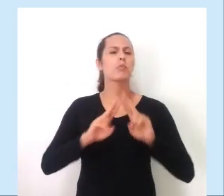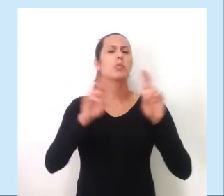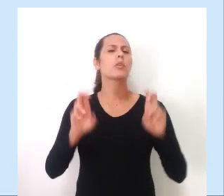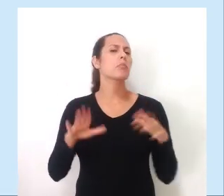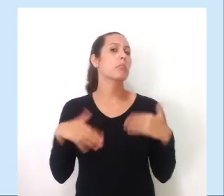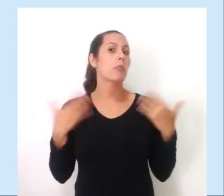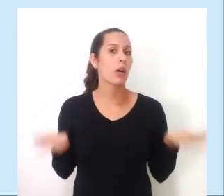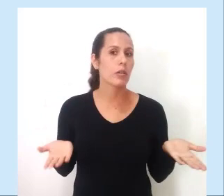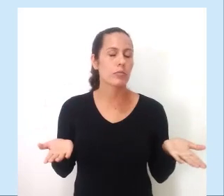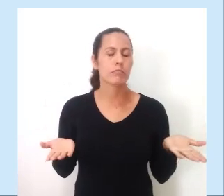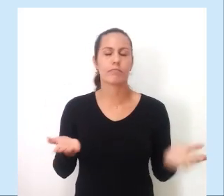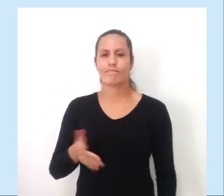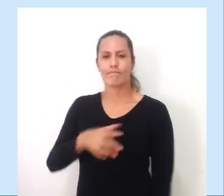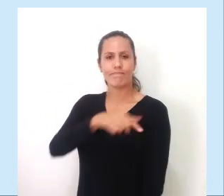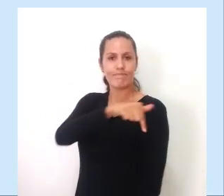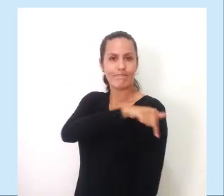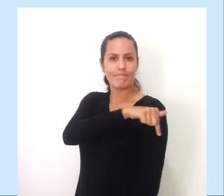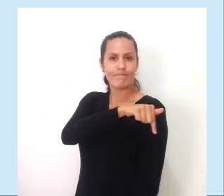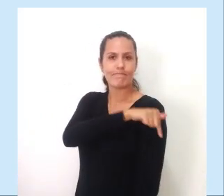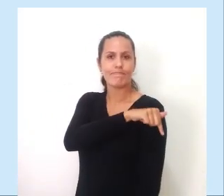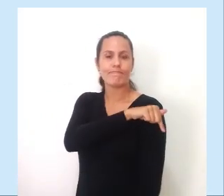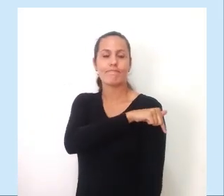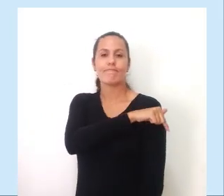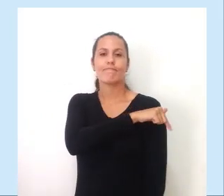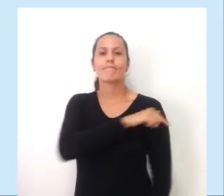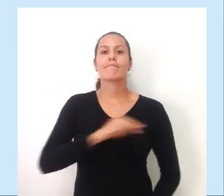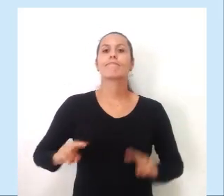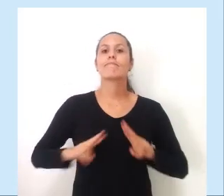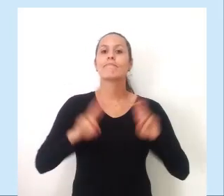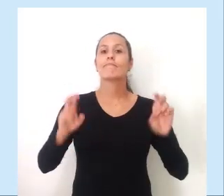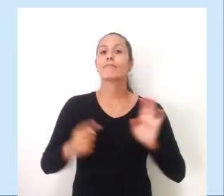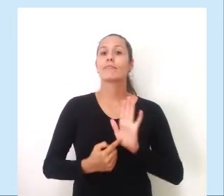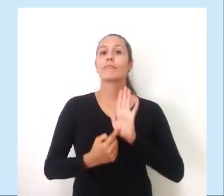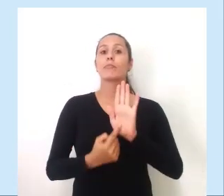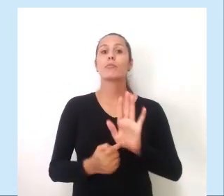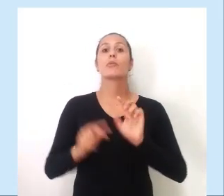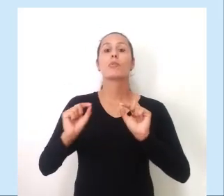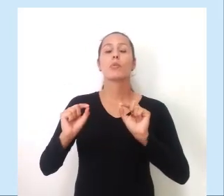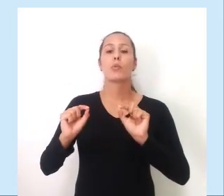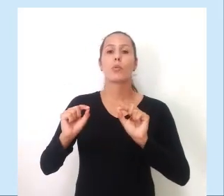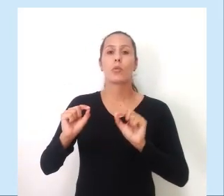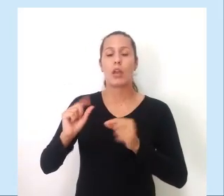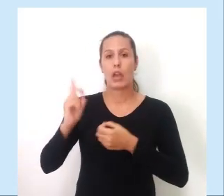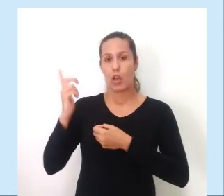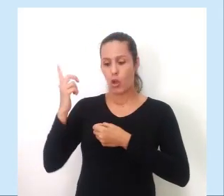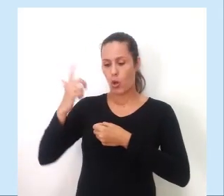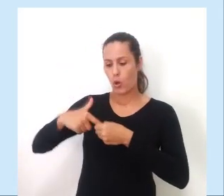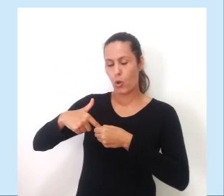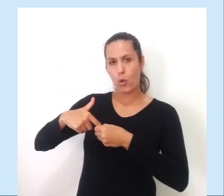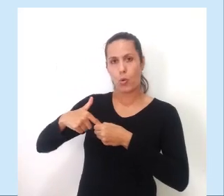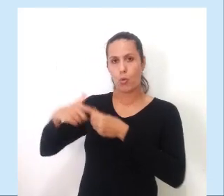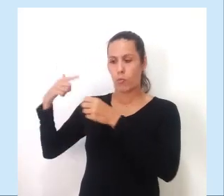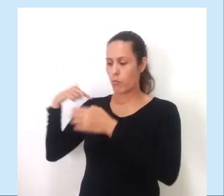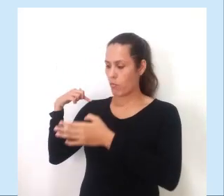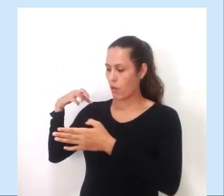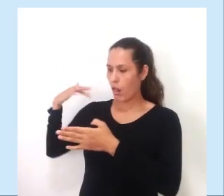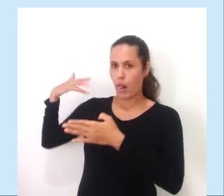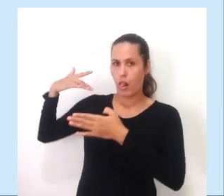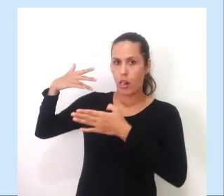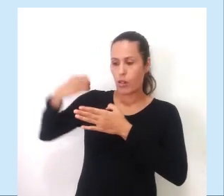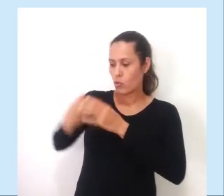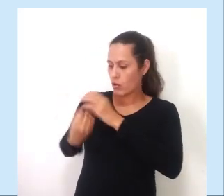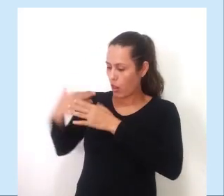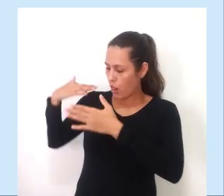Qual será o tema de hoje? Sétimo ano, eu vou apresentar para vocês a história dos combustíveis e